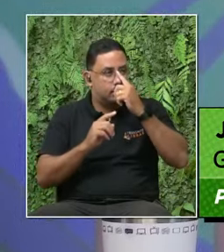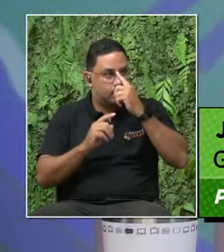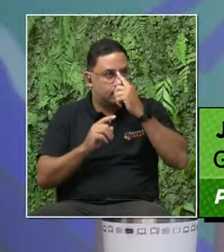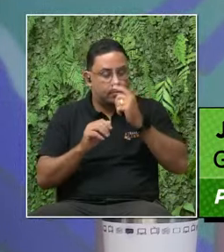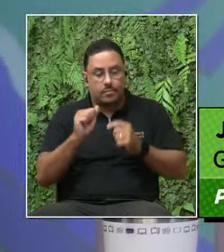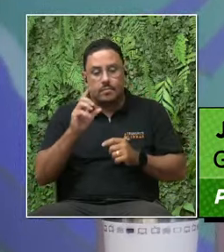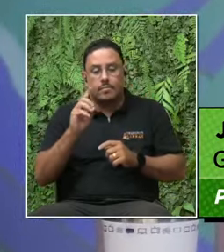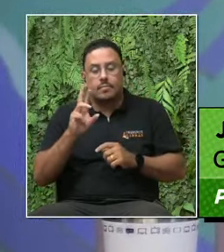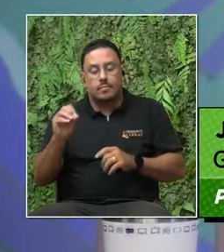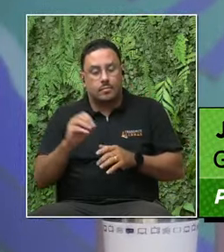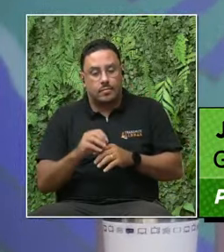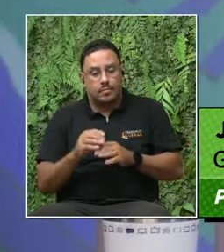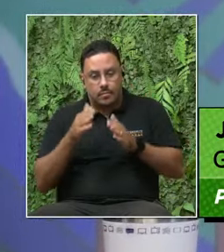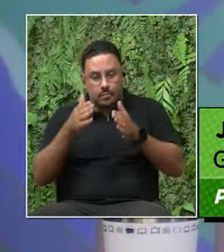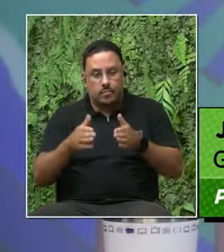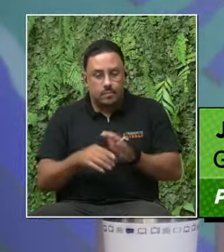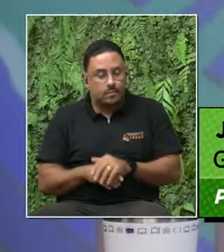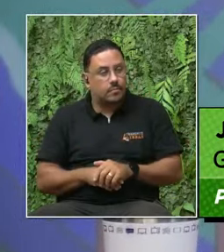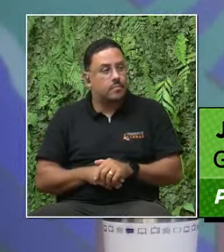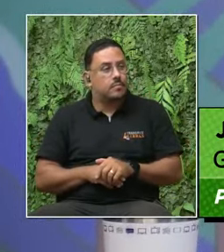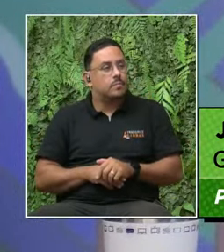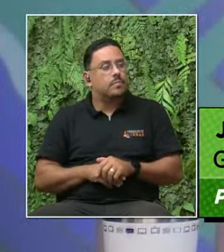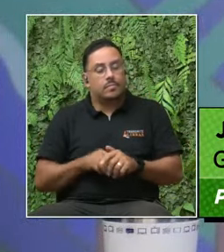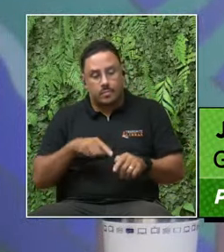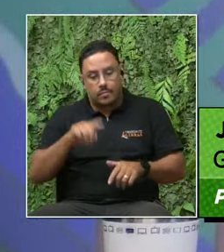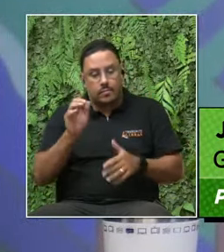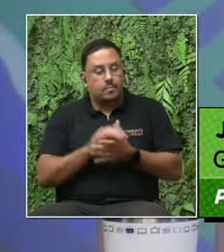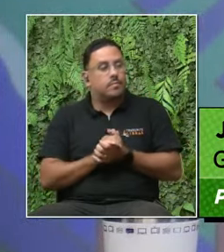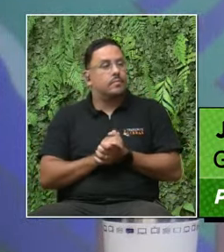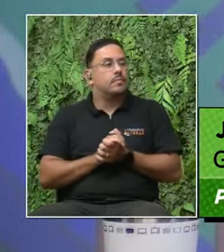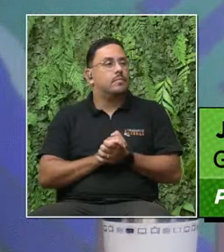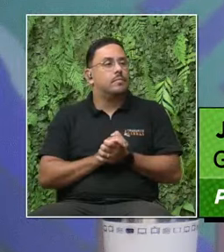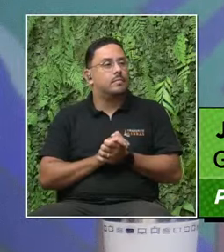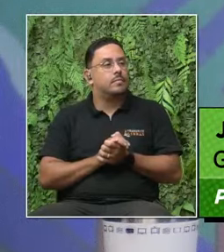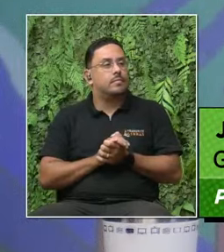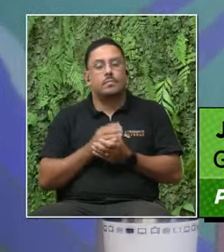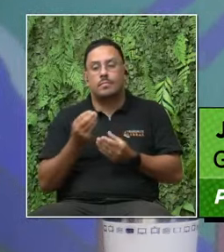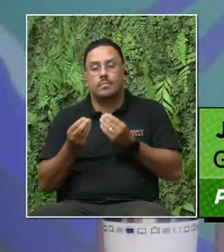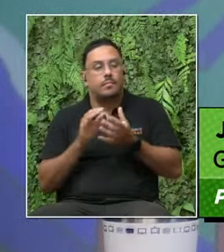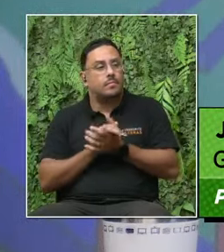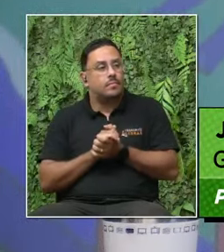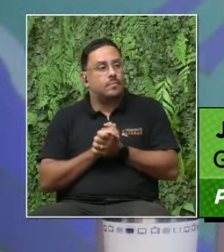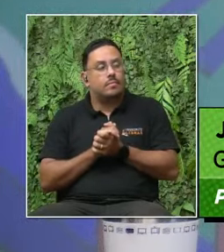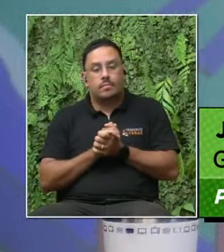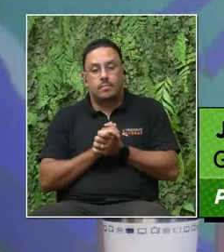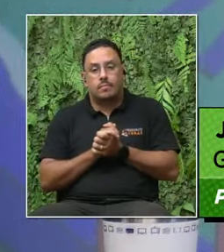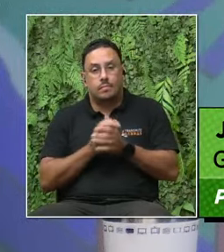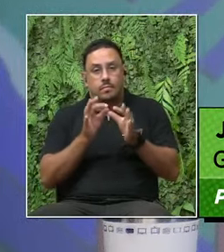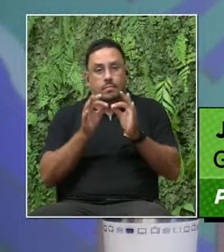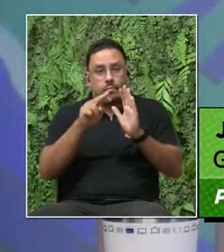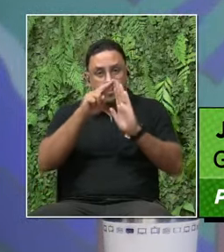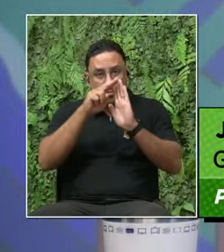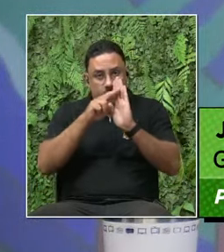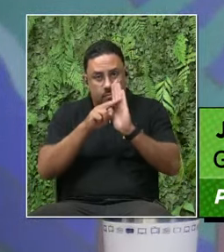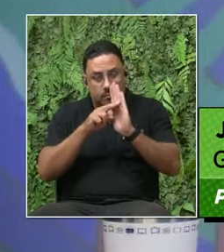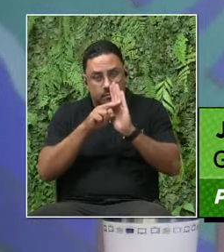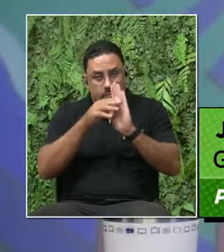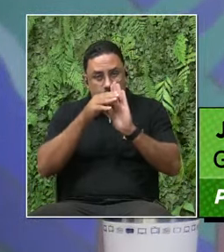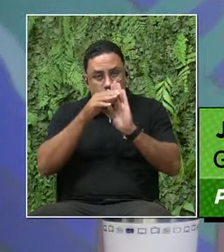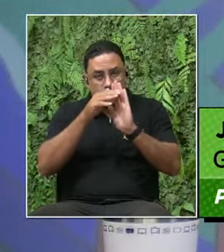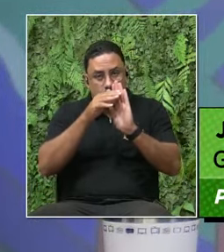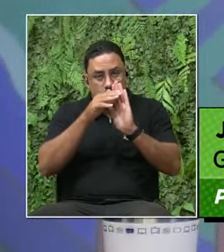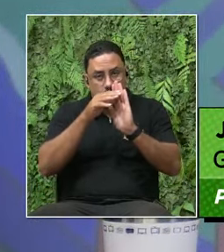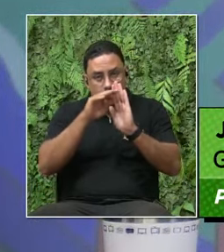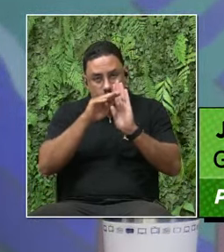adalo vai vai vai aparecer a e vai passar a a programação do